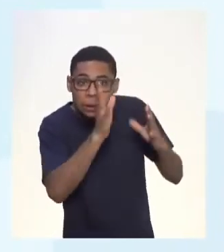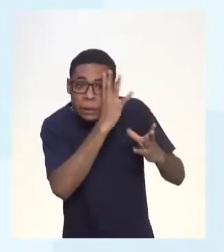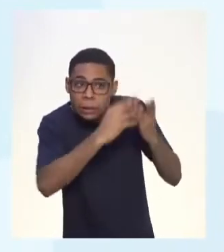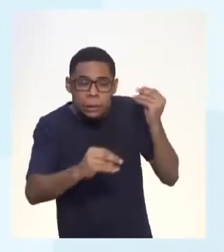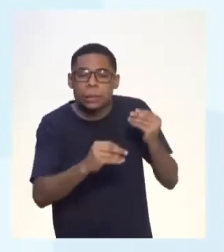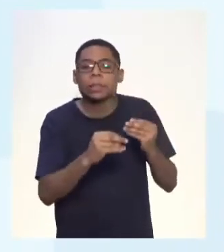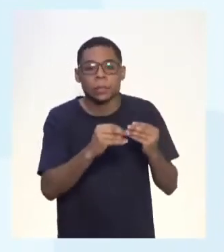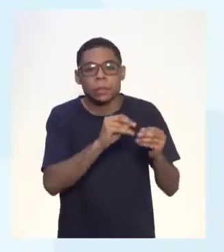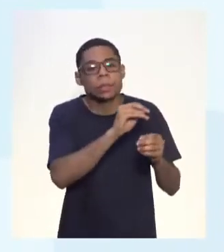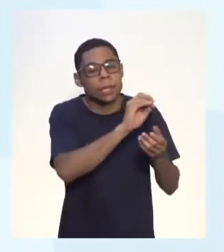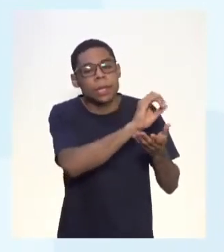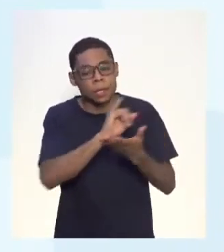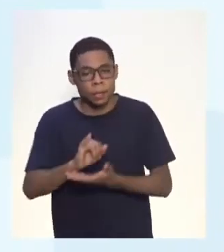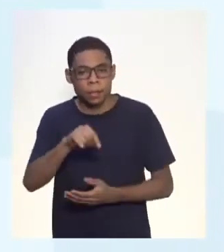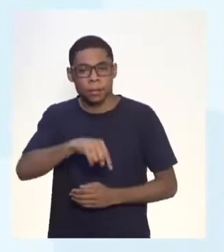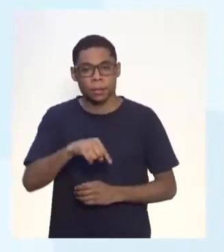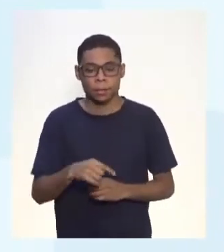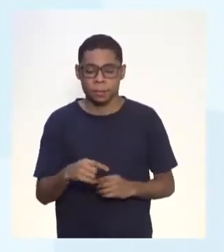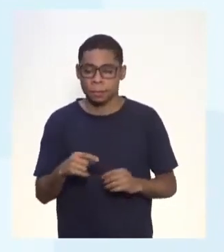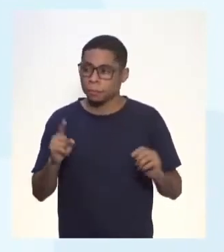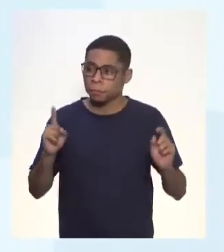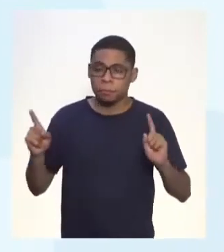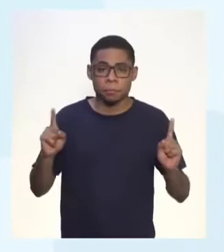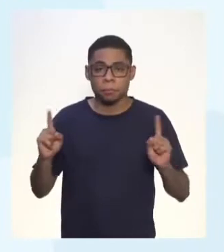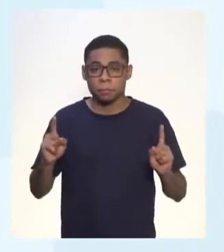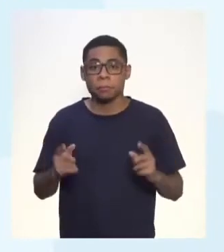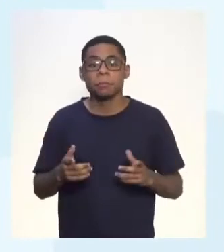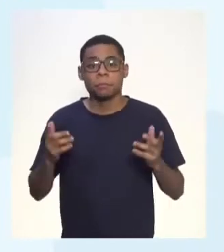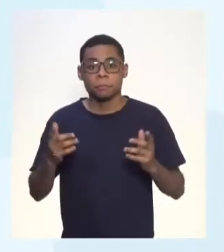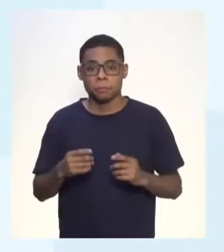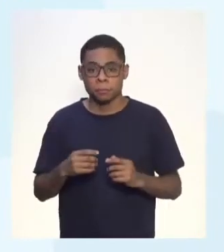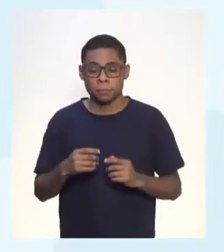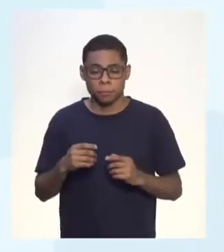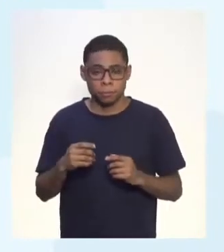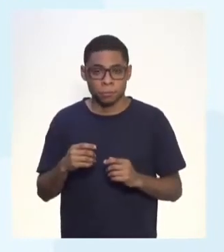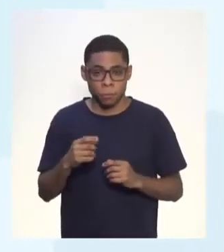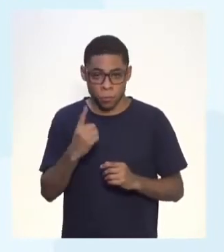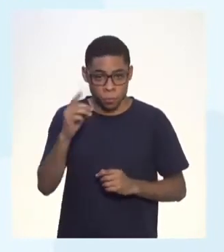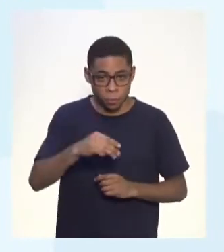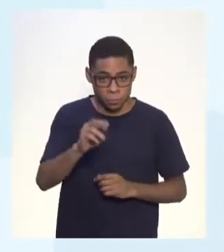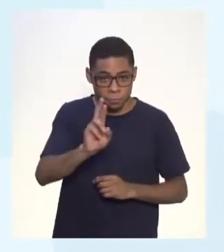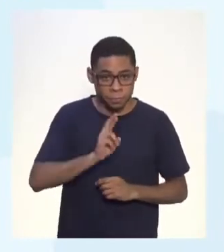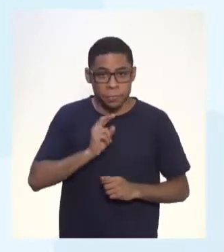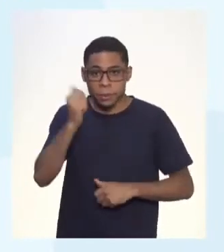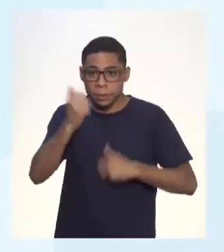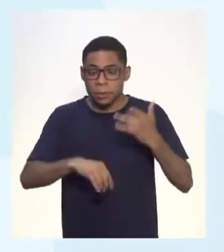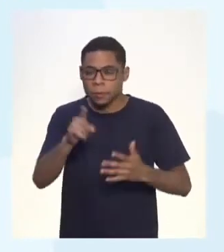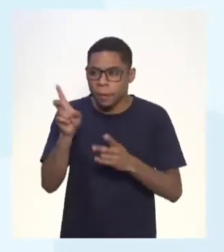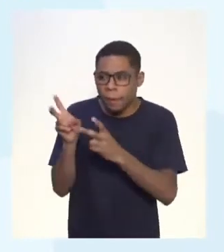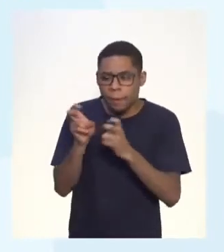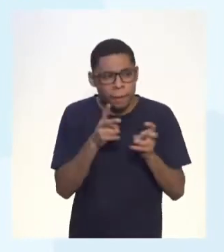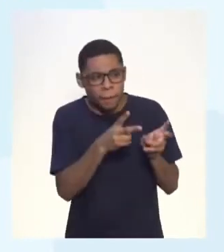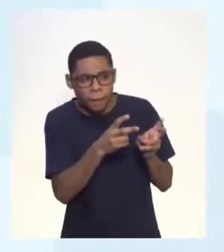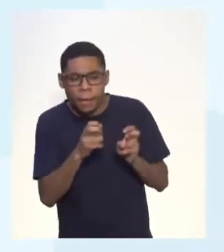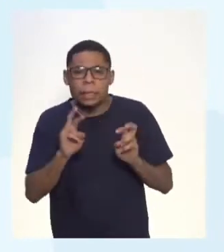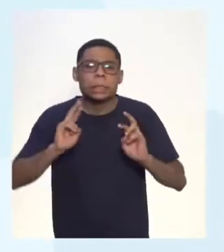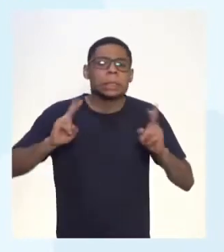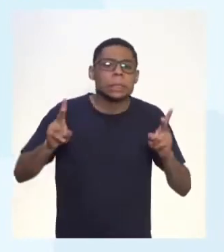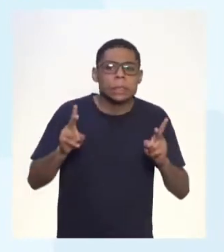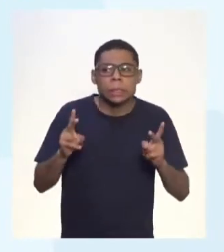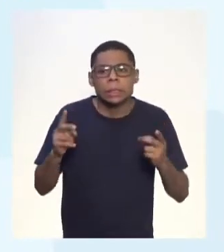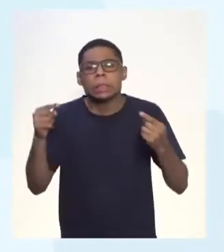a questão das pessoas com deficiências e dos refugiados. Então, 1 minuto para vocês falarem aí que vocês perceberam alguma diferença,